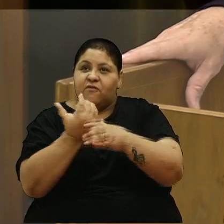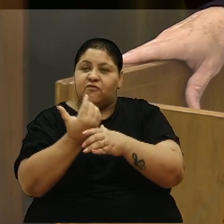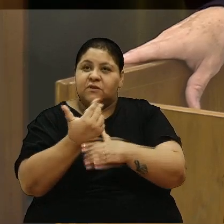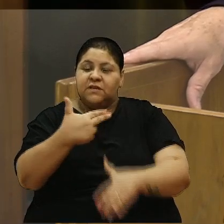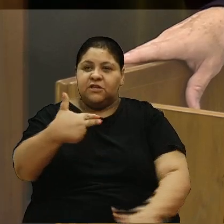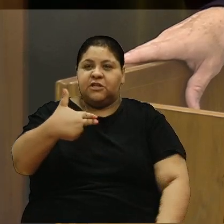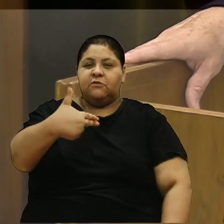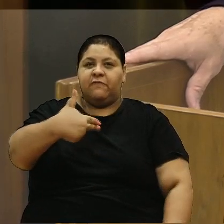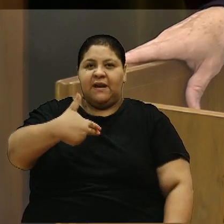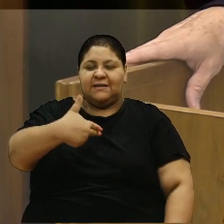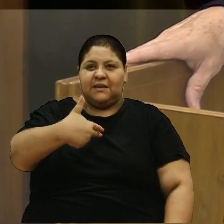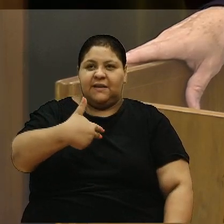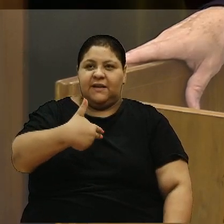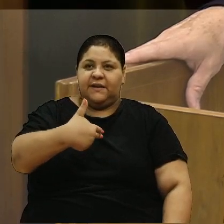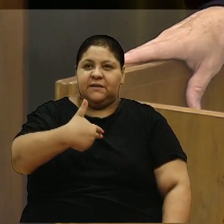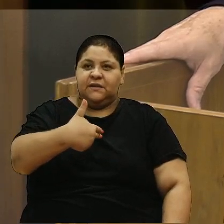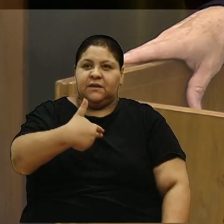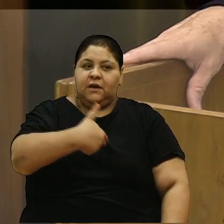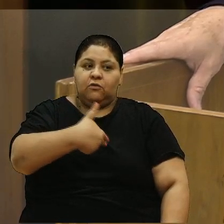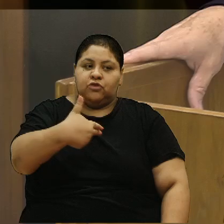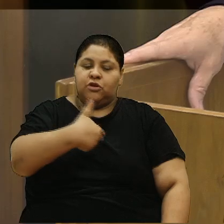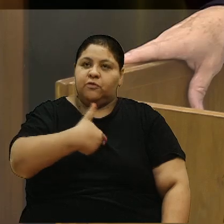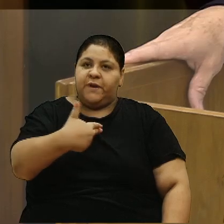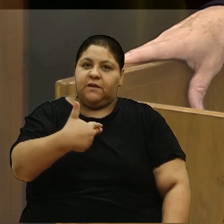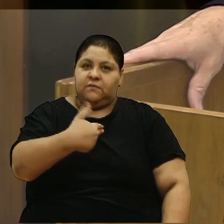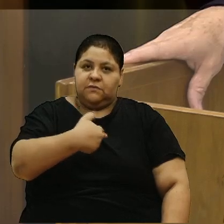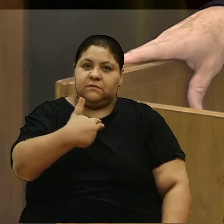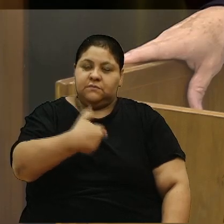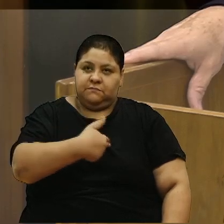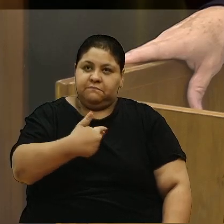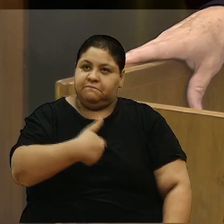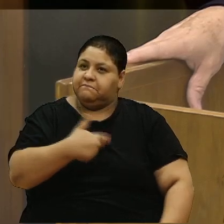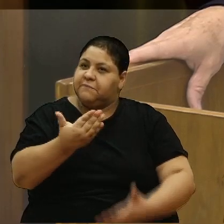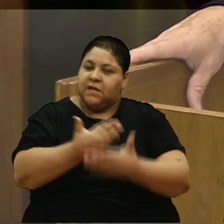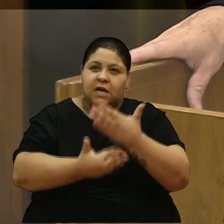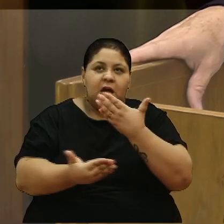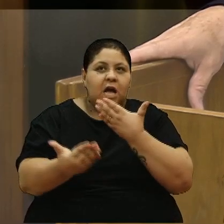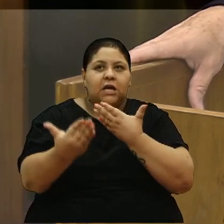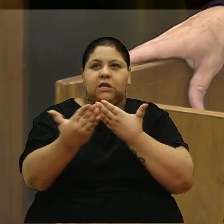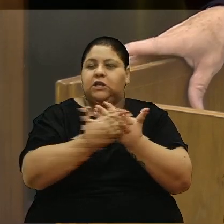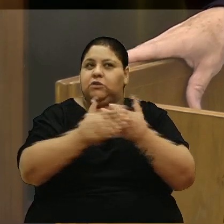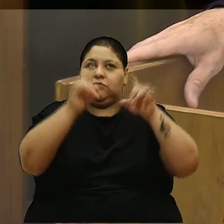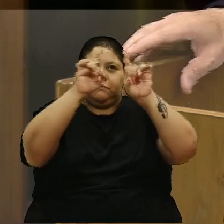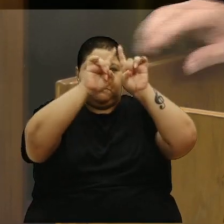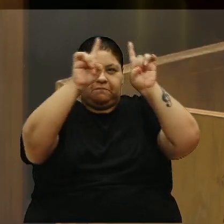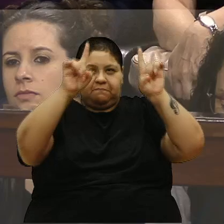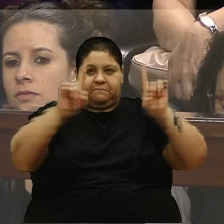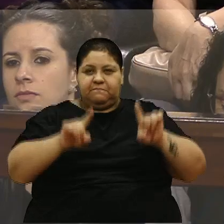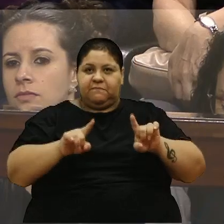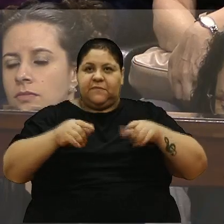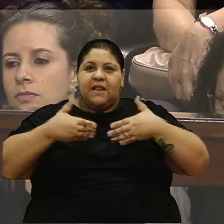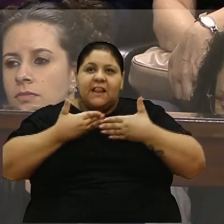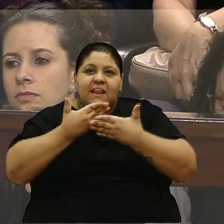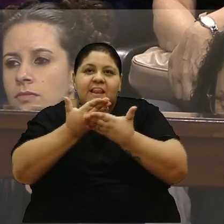saudar todos os integrantes da Autotrave, todos os colaboradores. Cristiano, leva esse abraço a